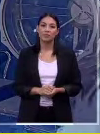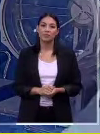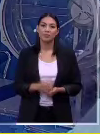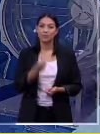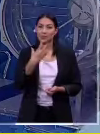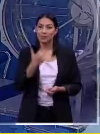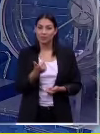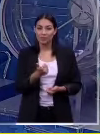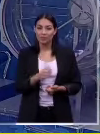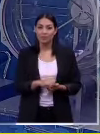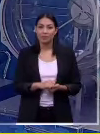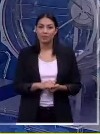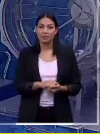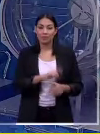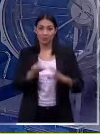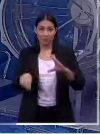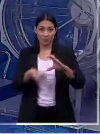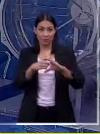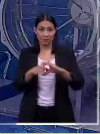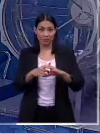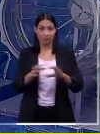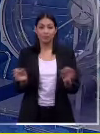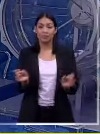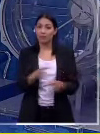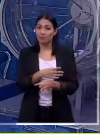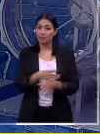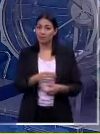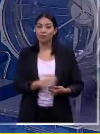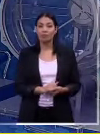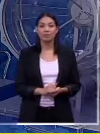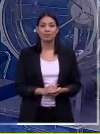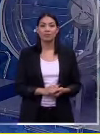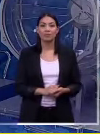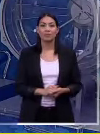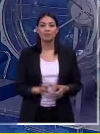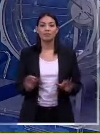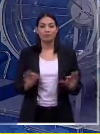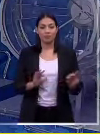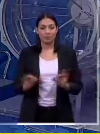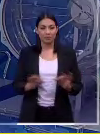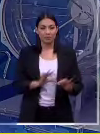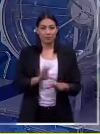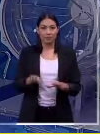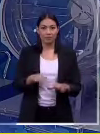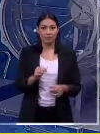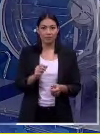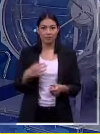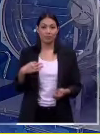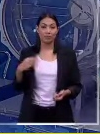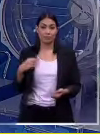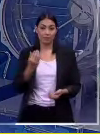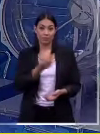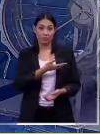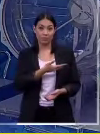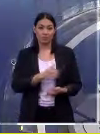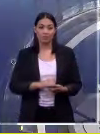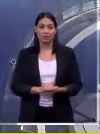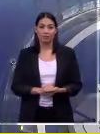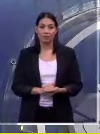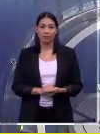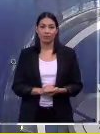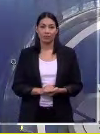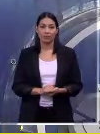Muito bem, o globo reabastecido. Tudo pronto para o sorteio do Time do Coração. Vamos lá,